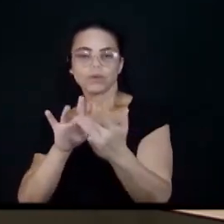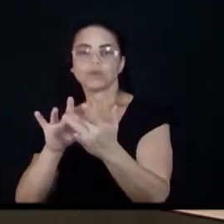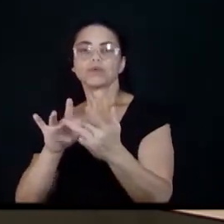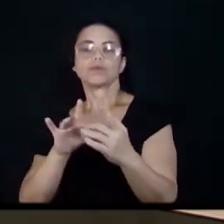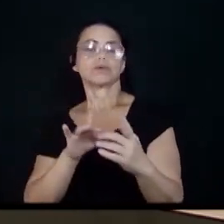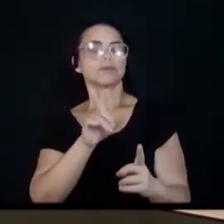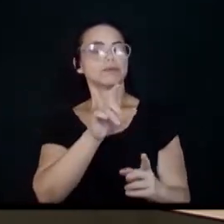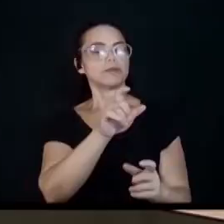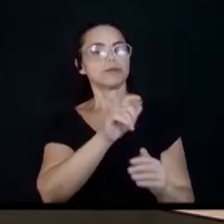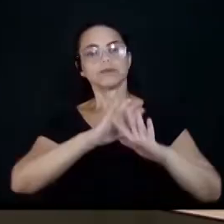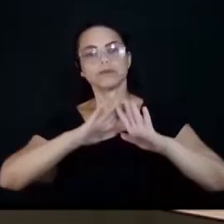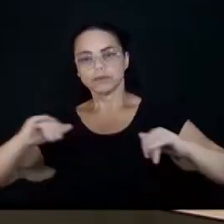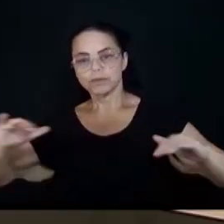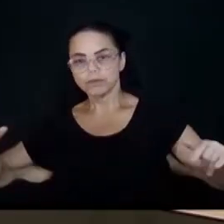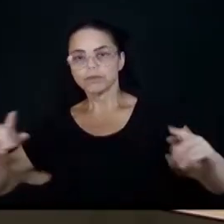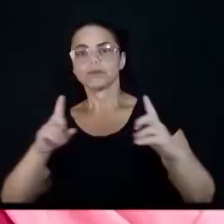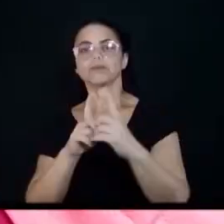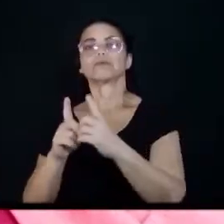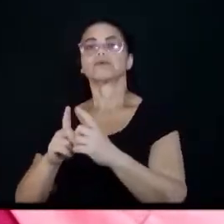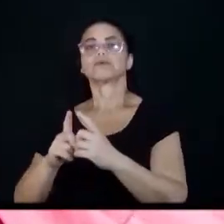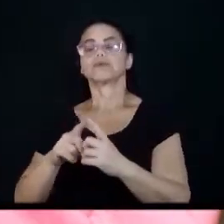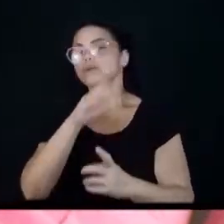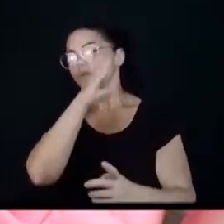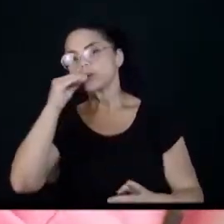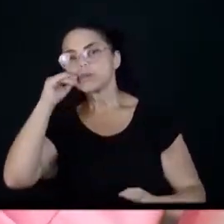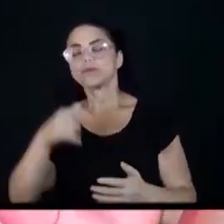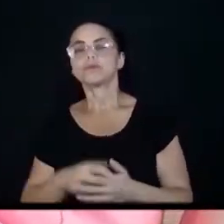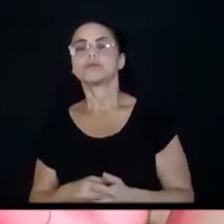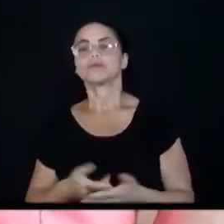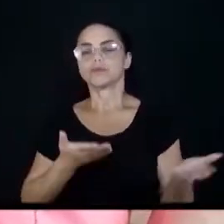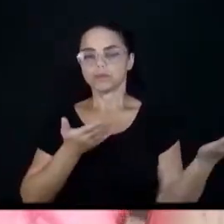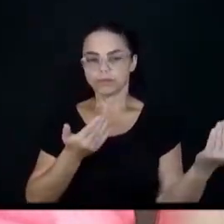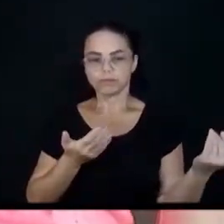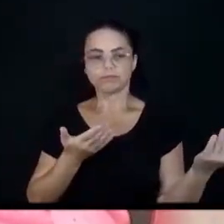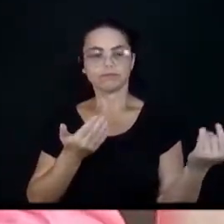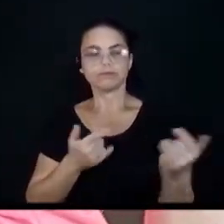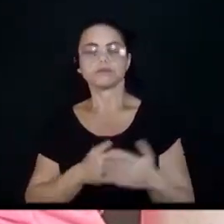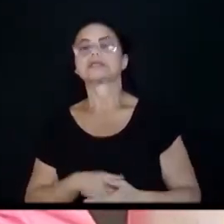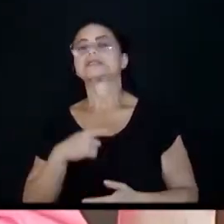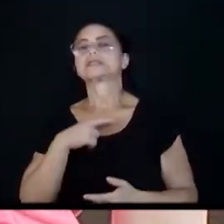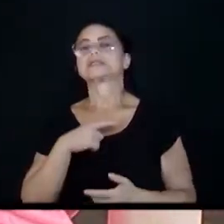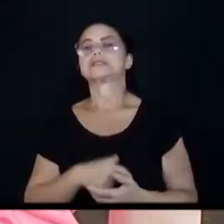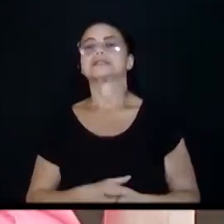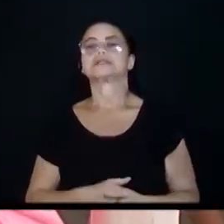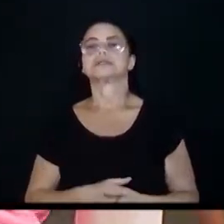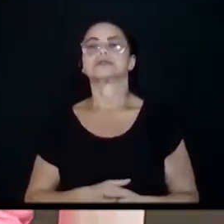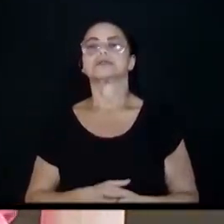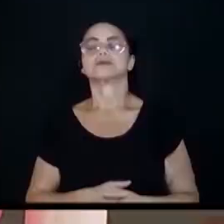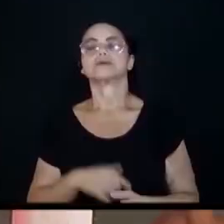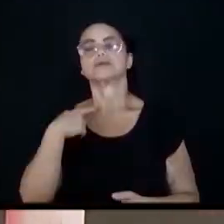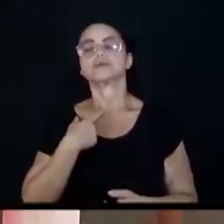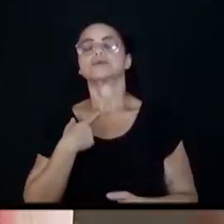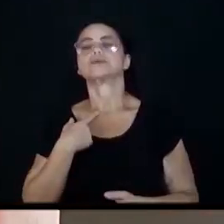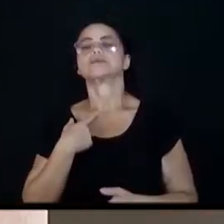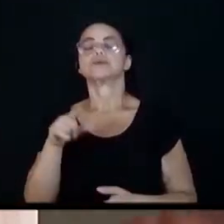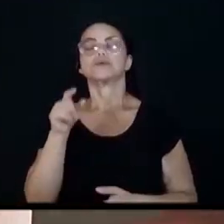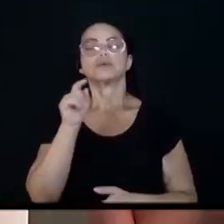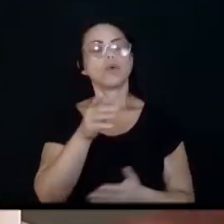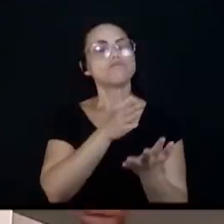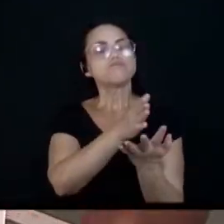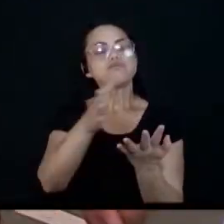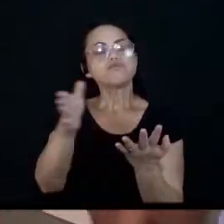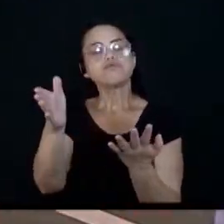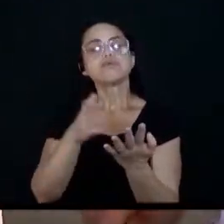crianças, com os adolescentes, eles vão trazendo para a gente os caminhos que a gente precisa seguir, né? Então